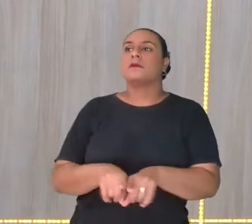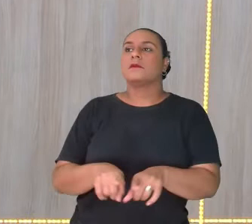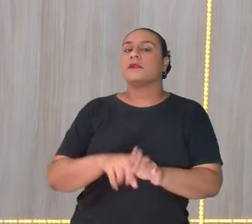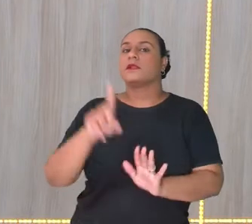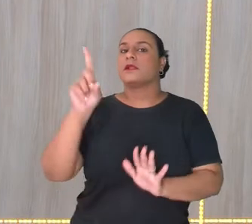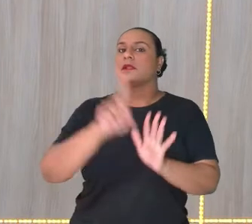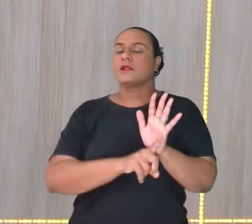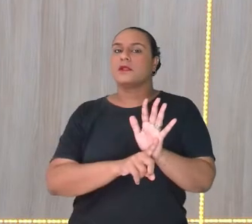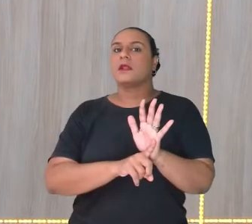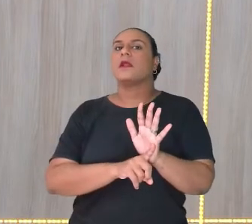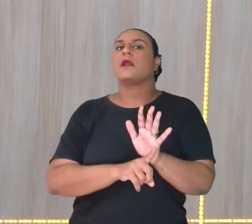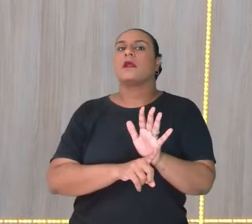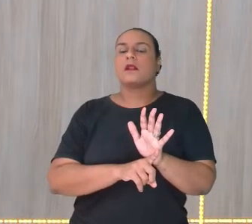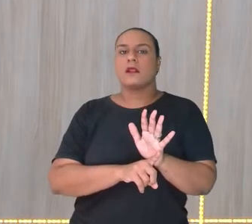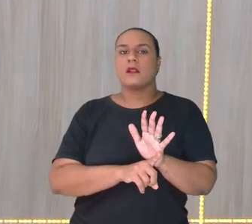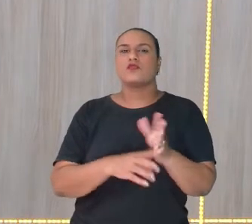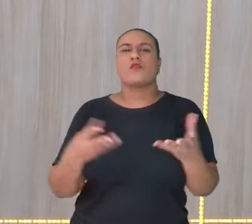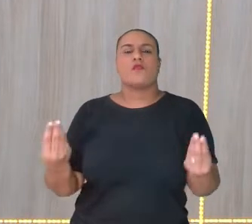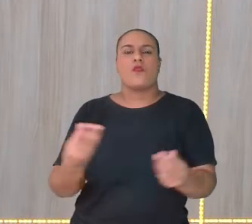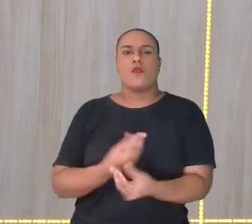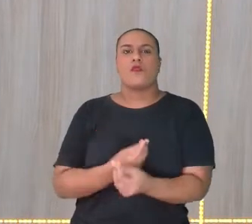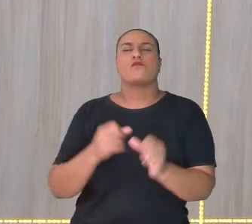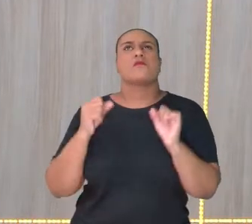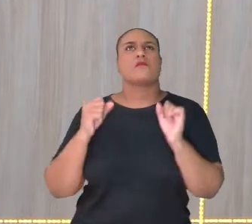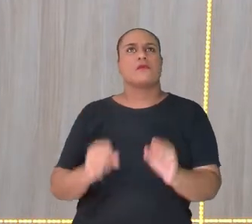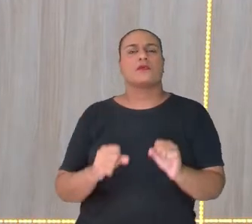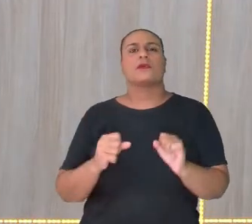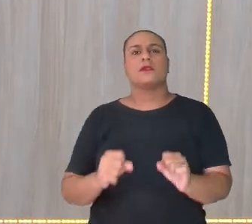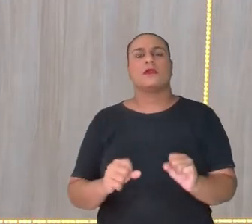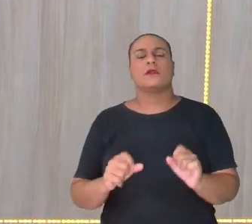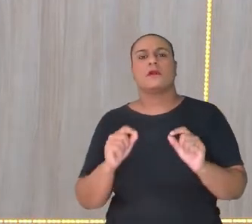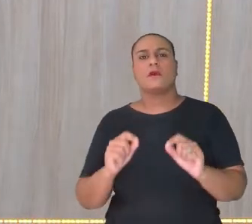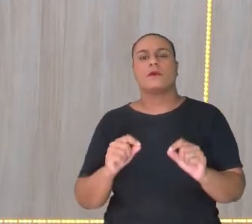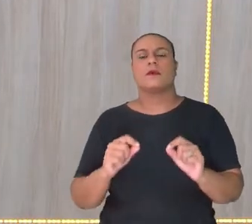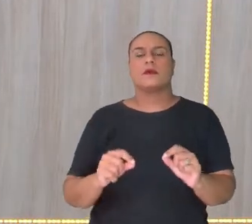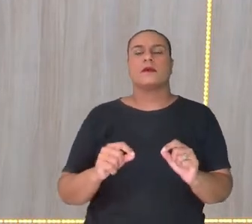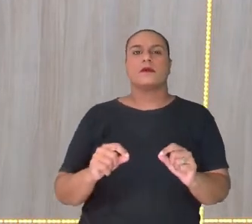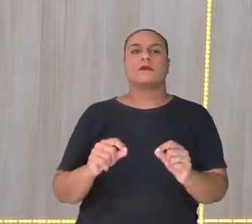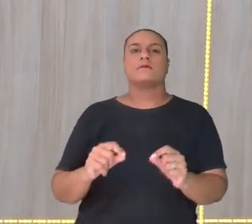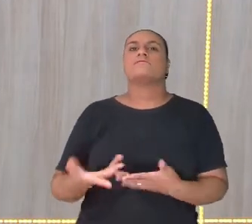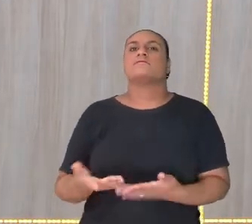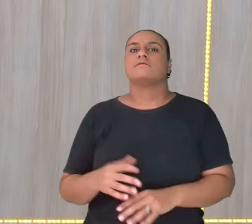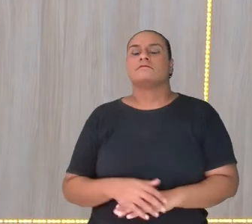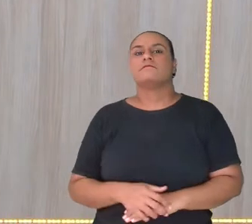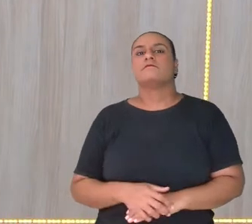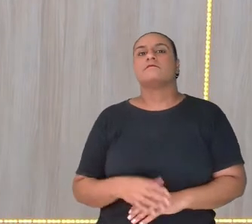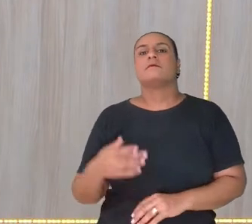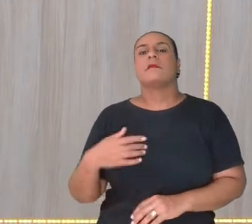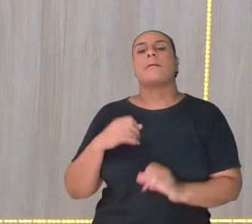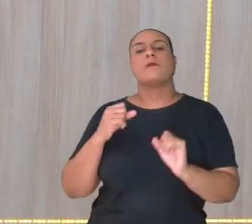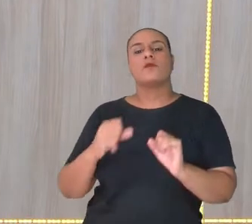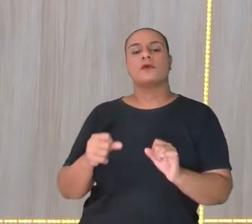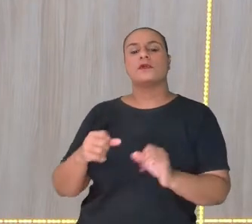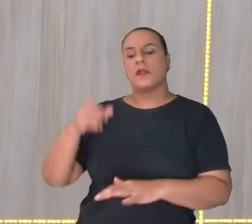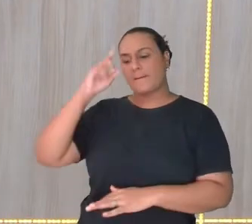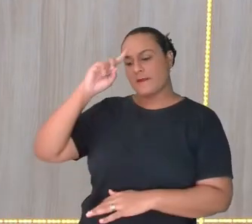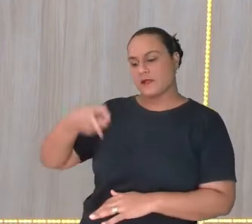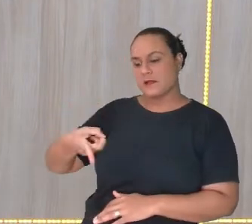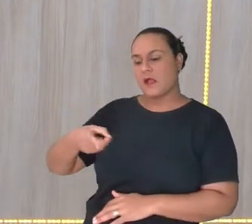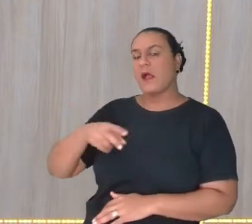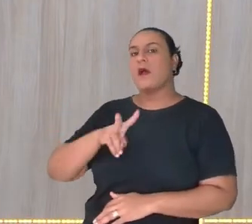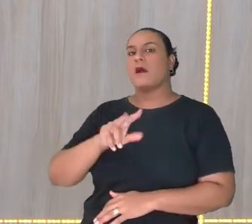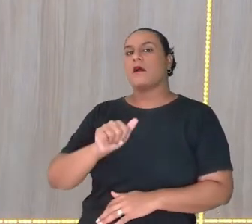direitos senhoriais, né? Eles podiam colocar os seus vassalos ou os